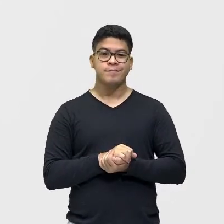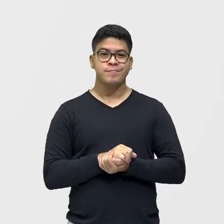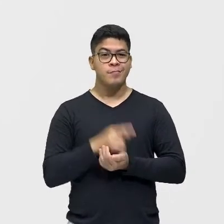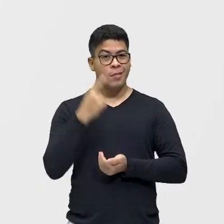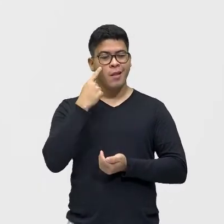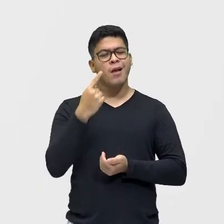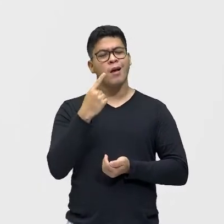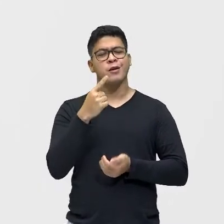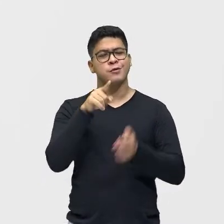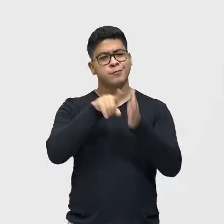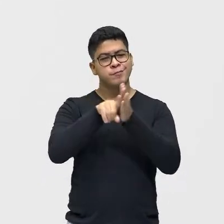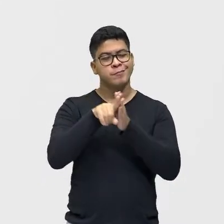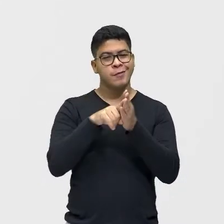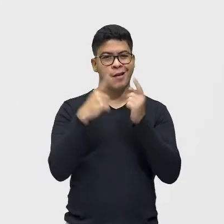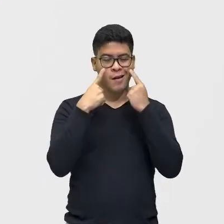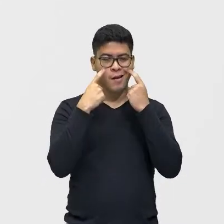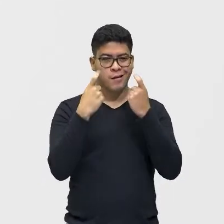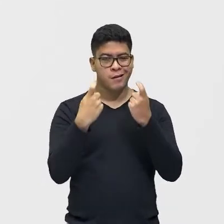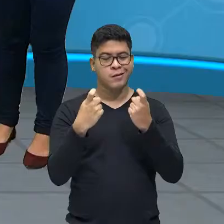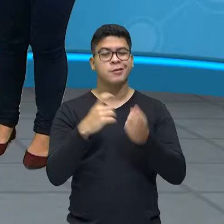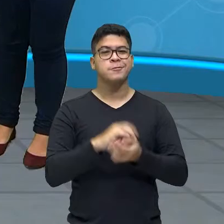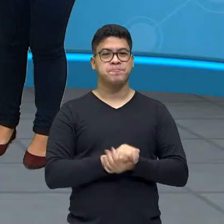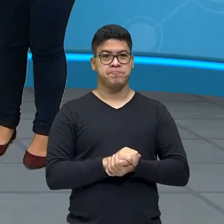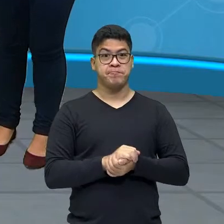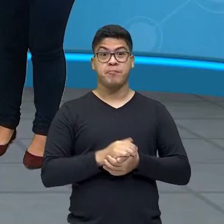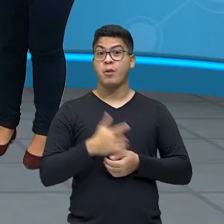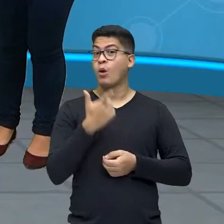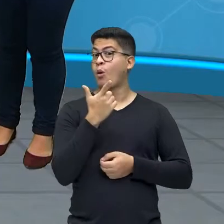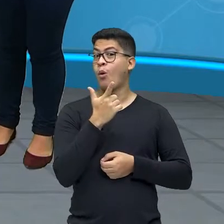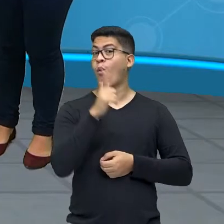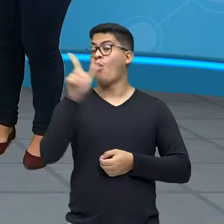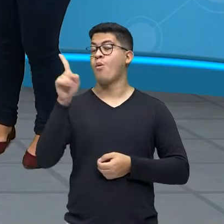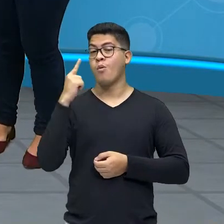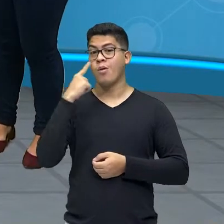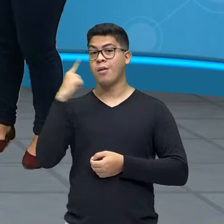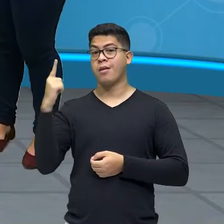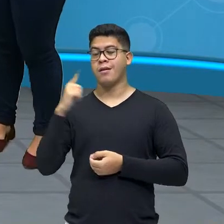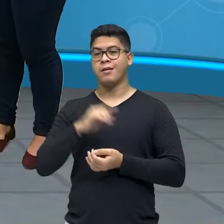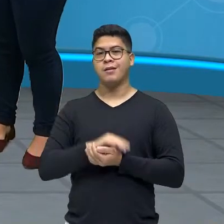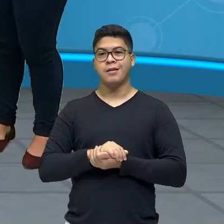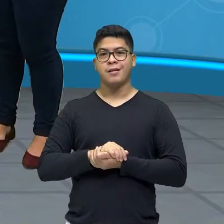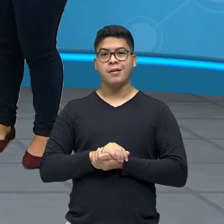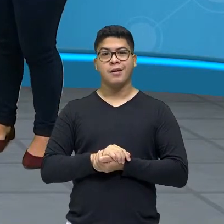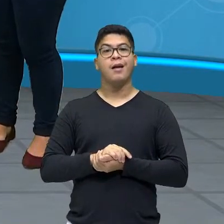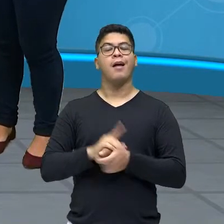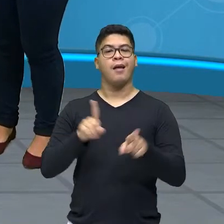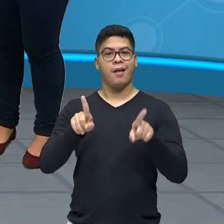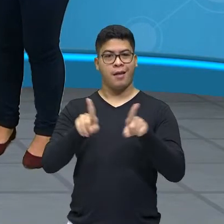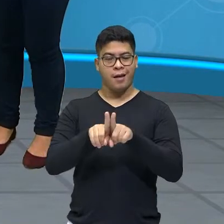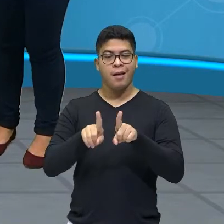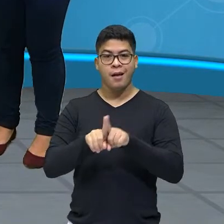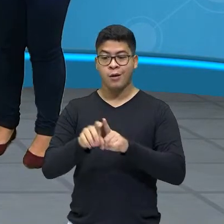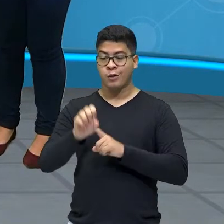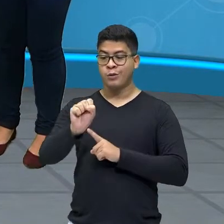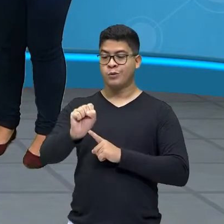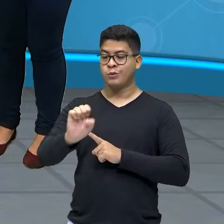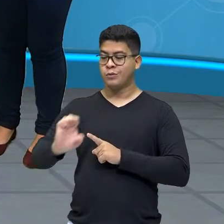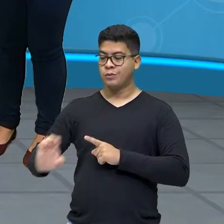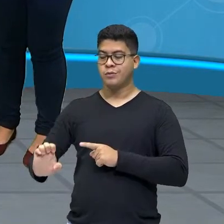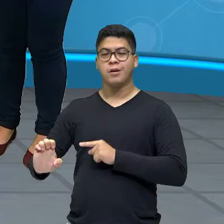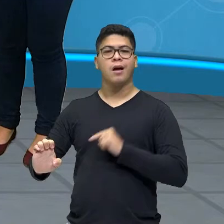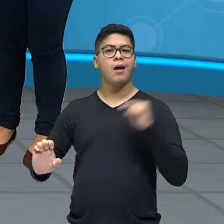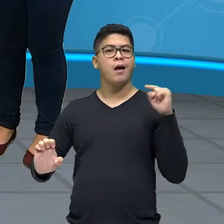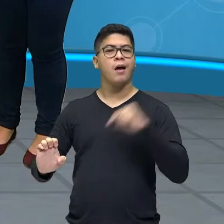mais sobre cada uma delas. Prosseguindo, nós chegamos aqui na região Sudeste, que também